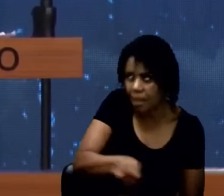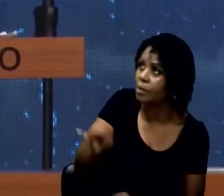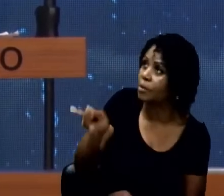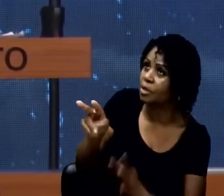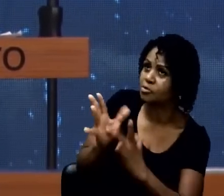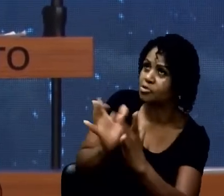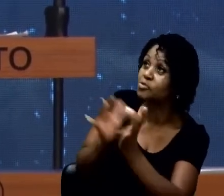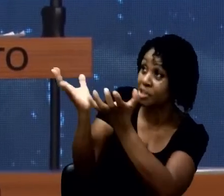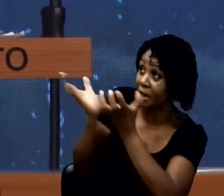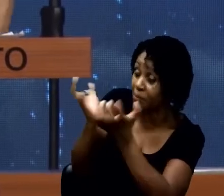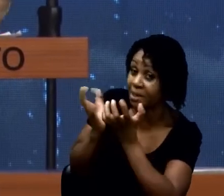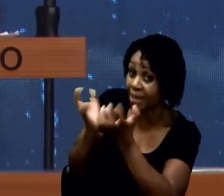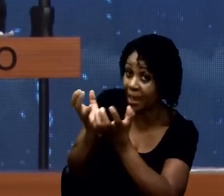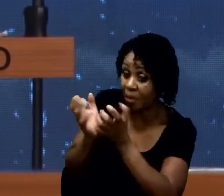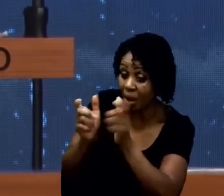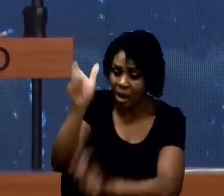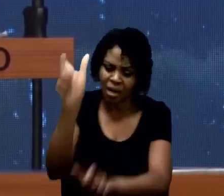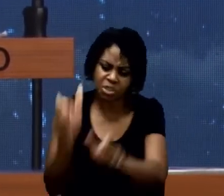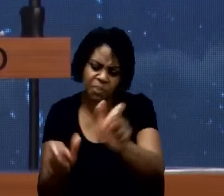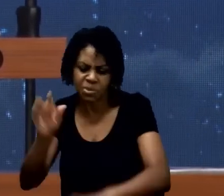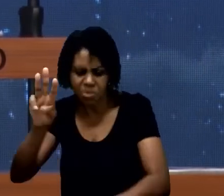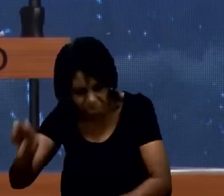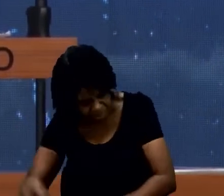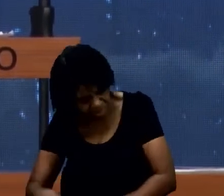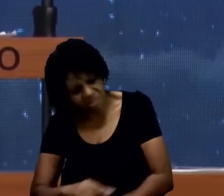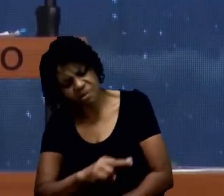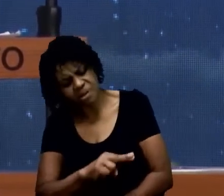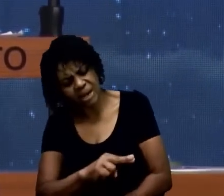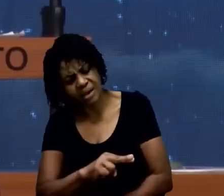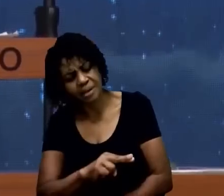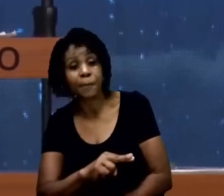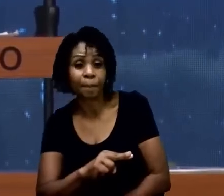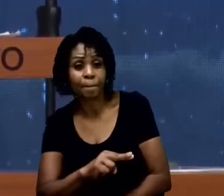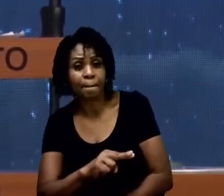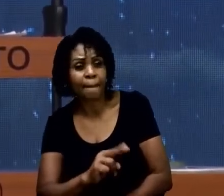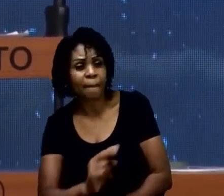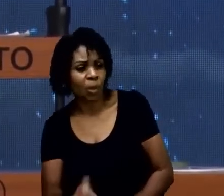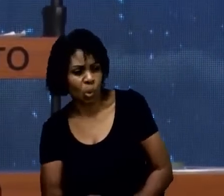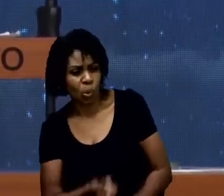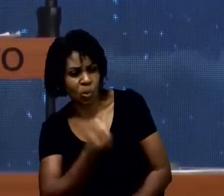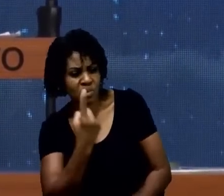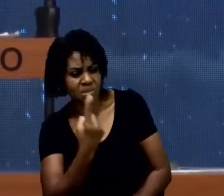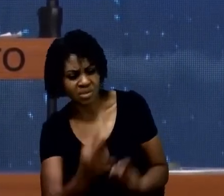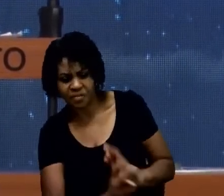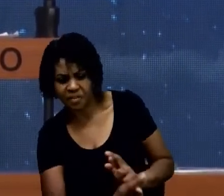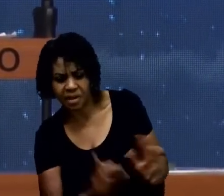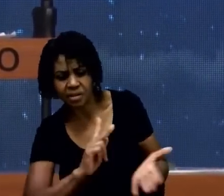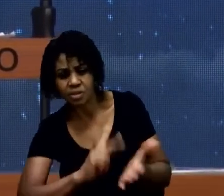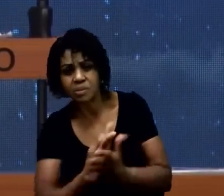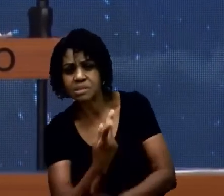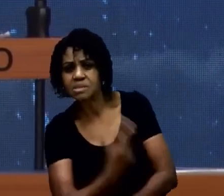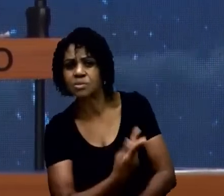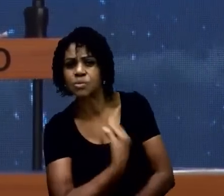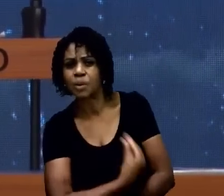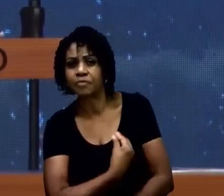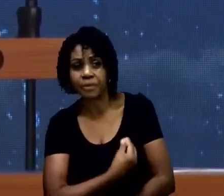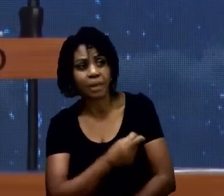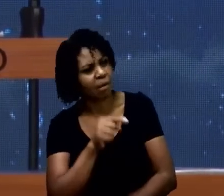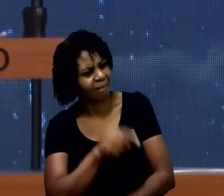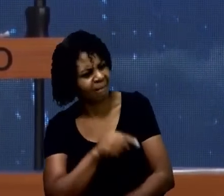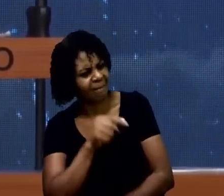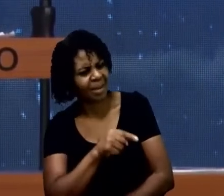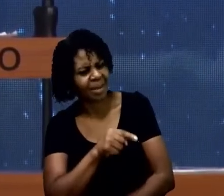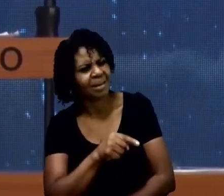querendo mais de Jesus. A multidão olhou para o gadareno. E algo diferente aconteceu com ele. Gente, não é esse homem? É, é